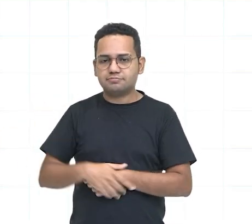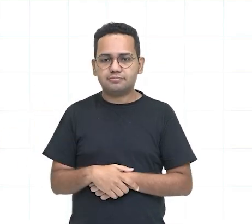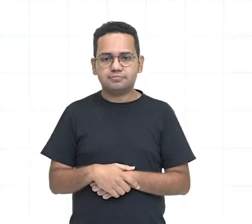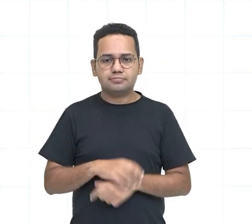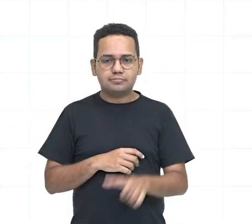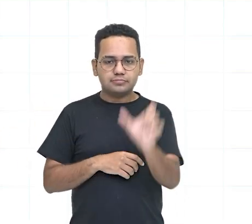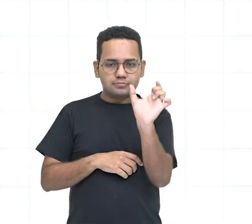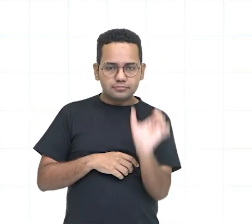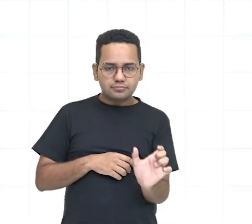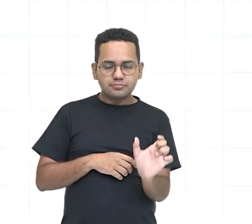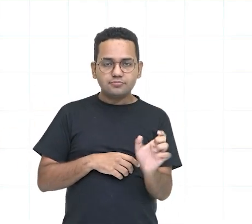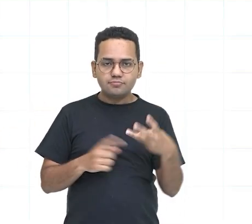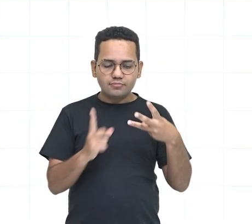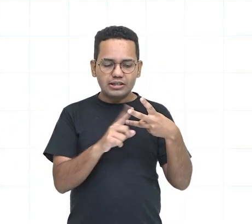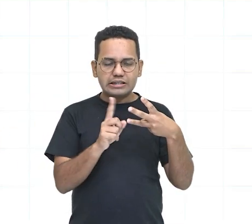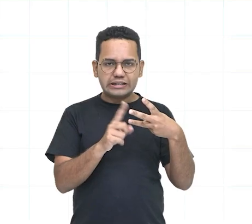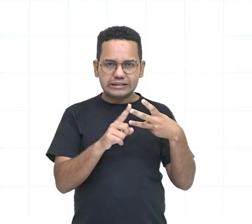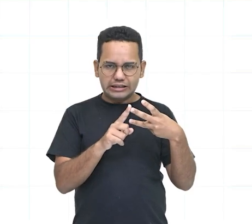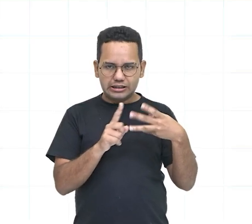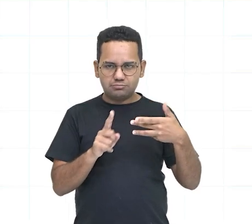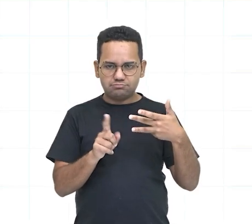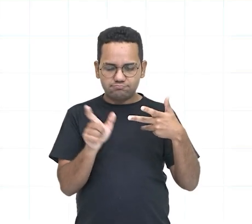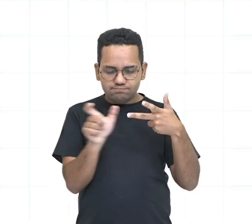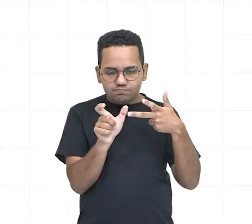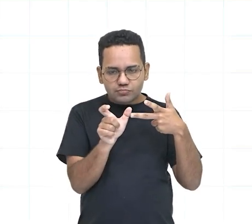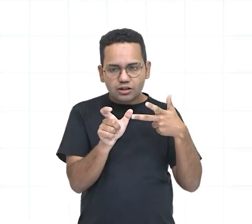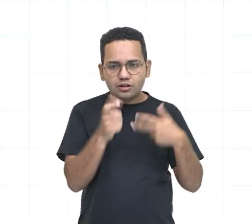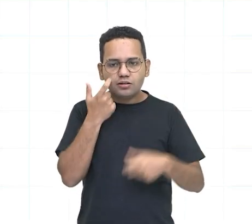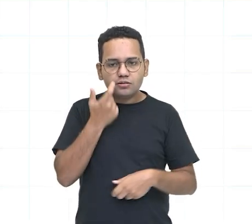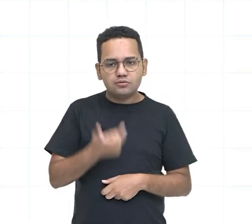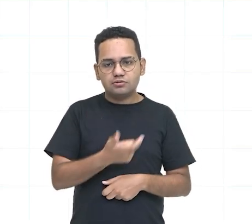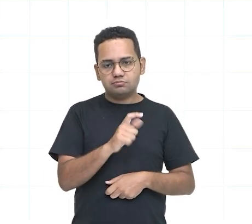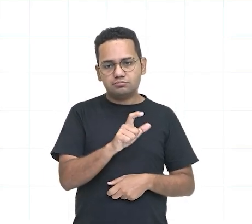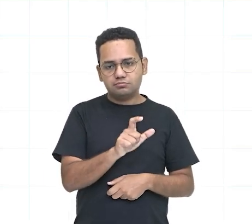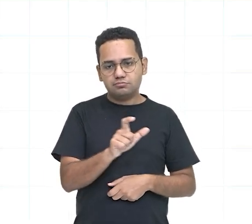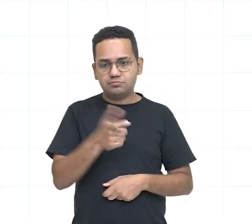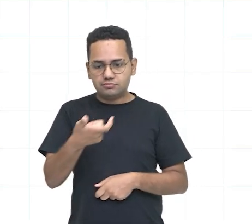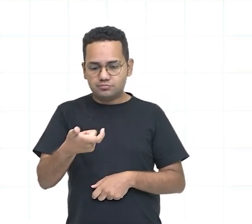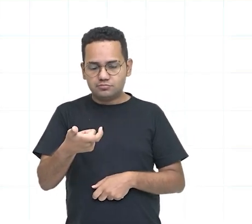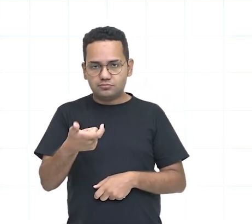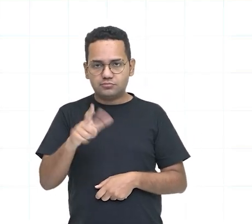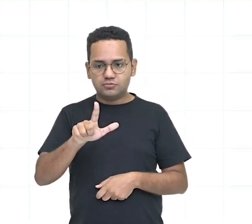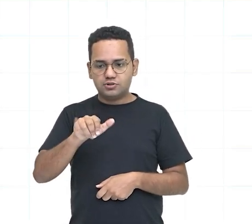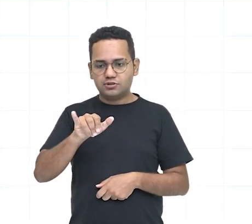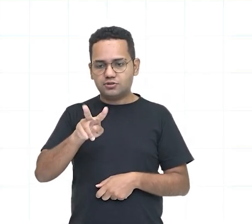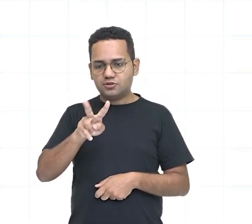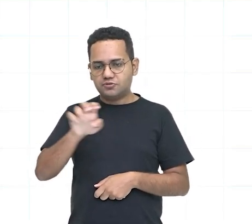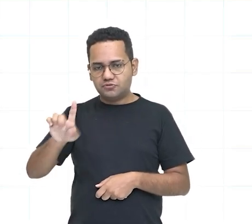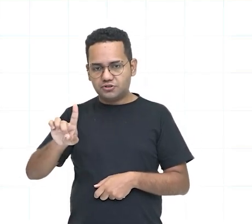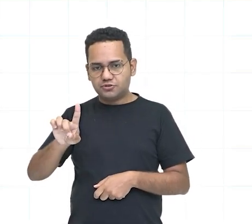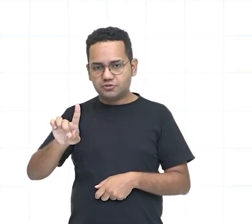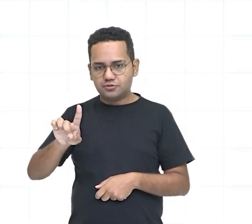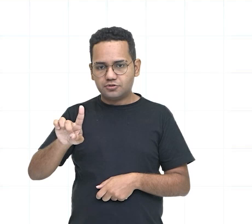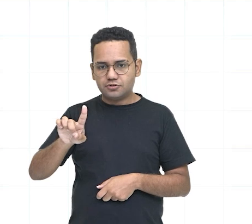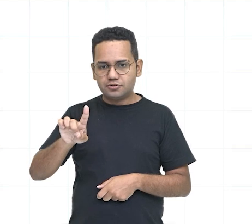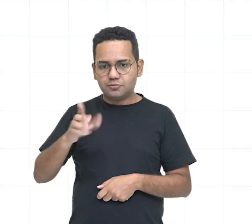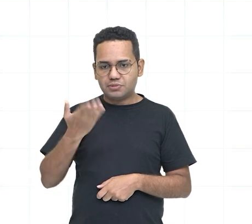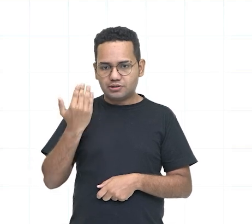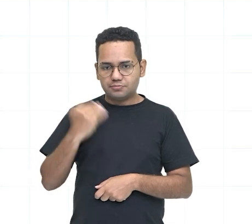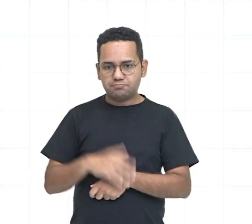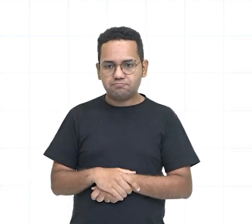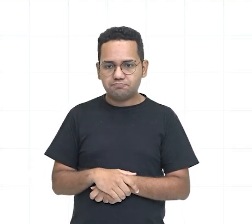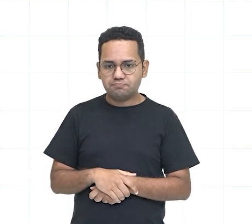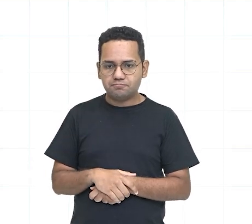To live tem o passado lived, ele é um verbo regular, terminação em ed, no passado, né?